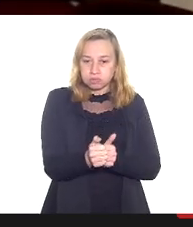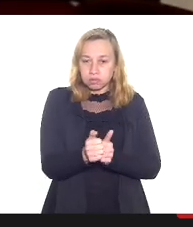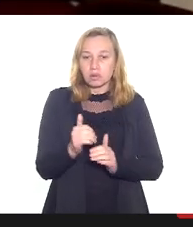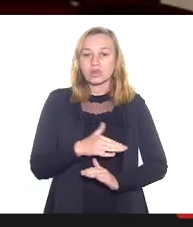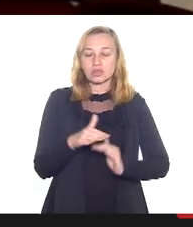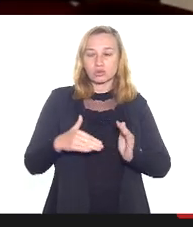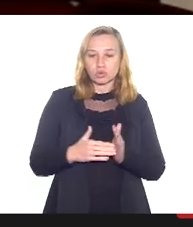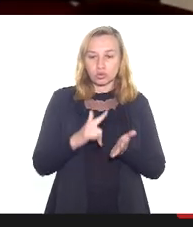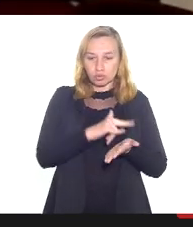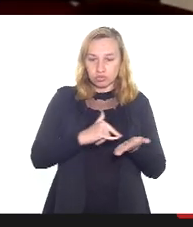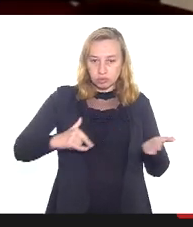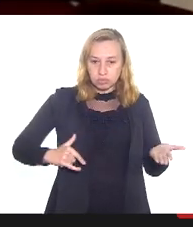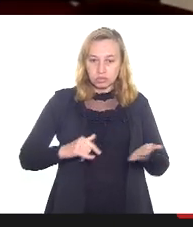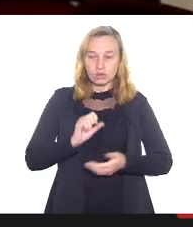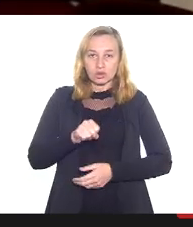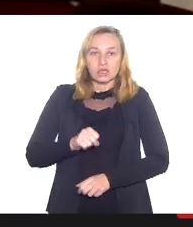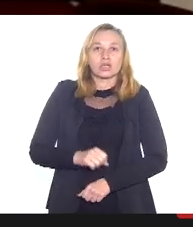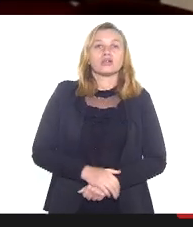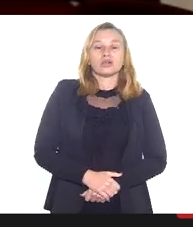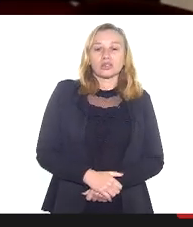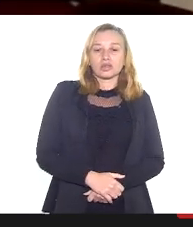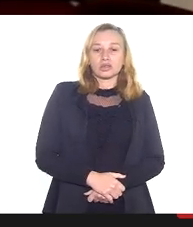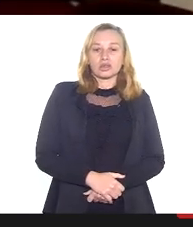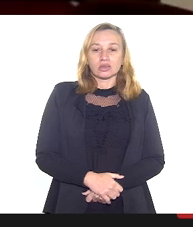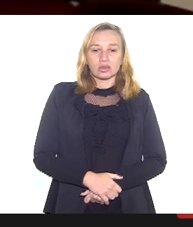a documentação.